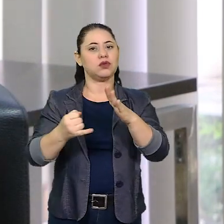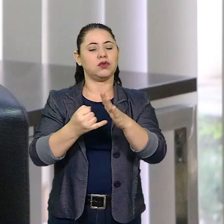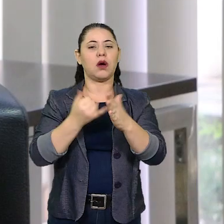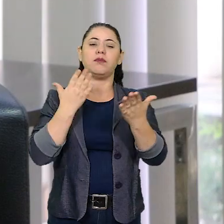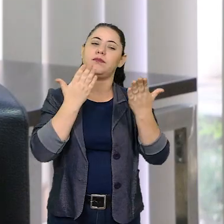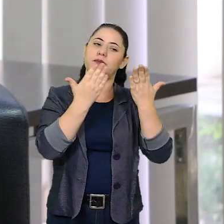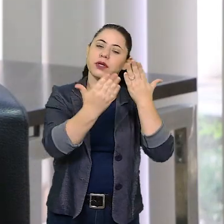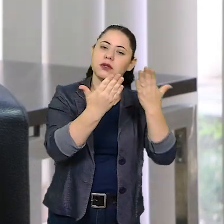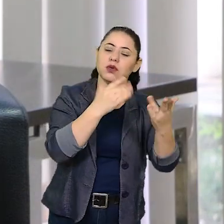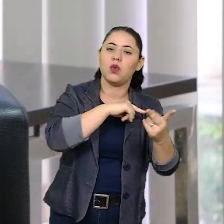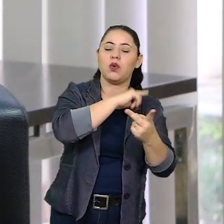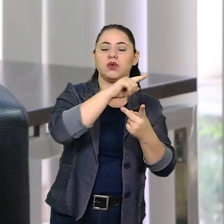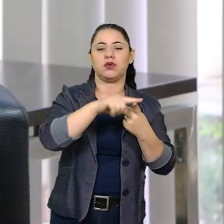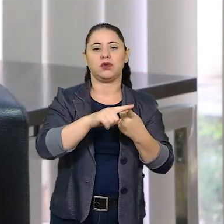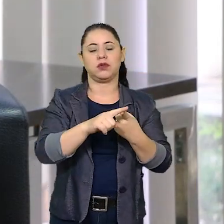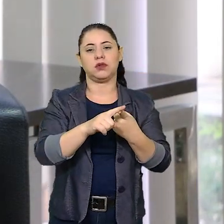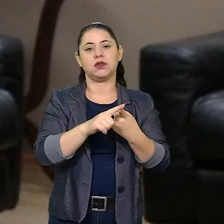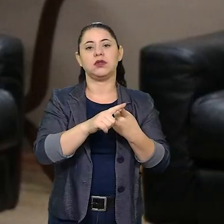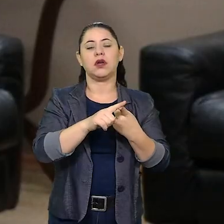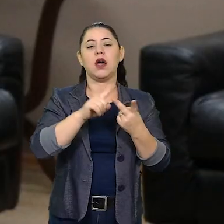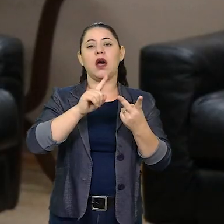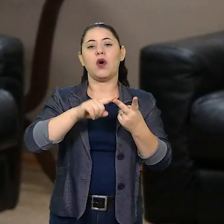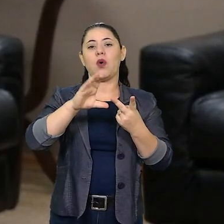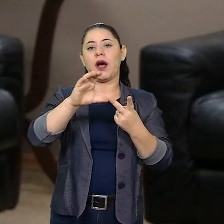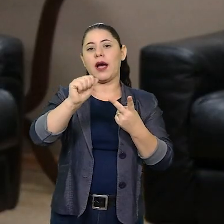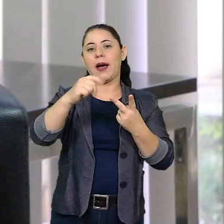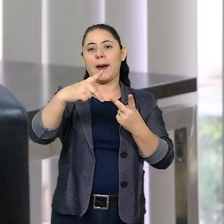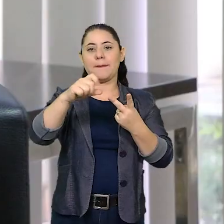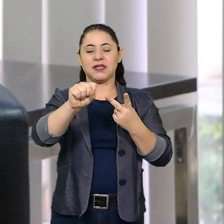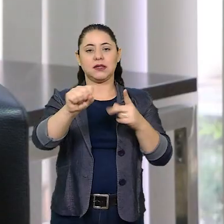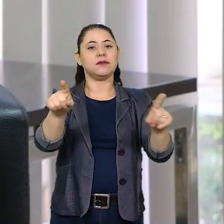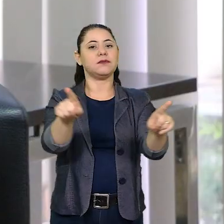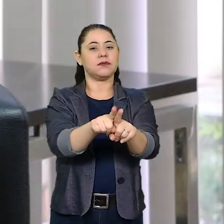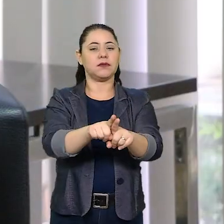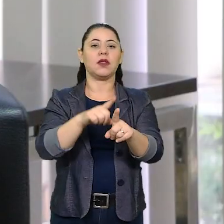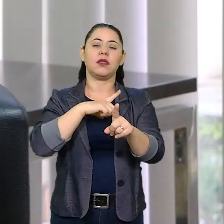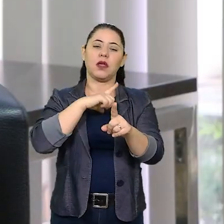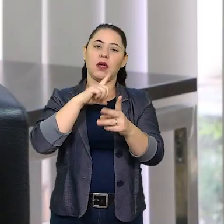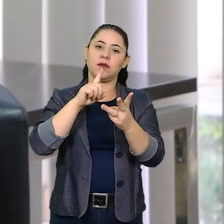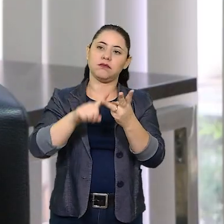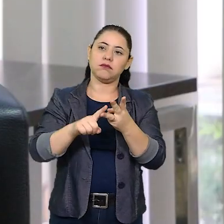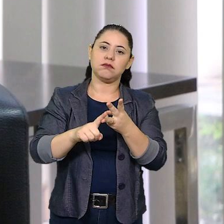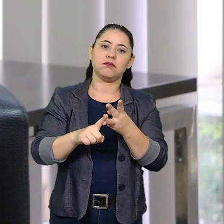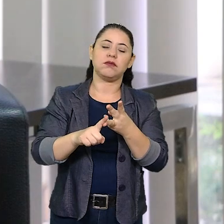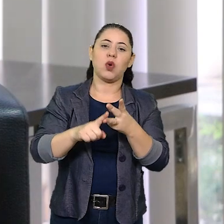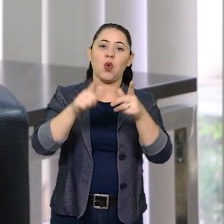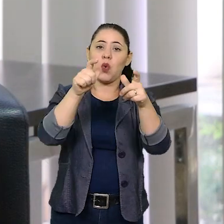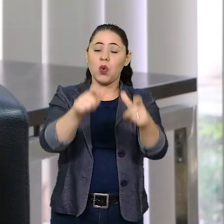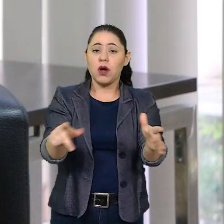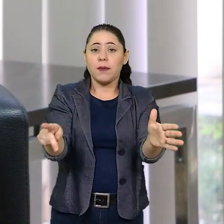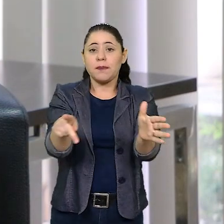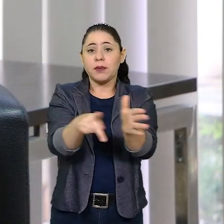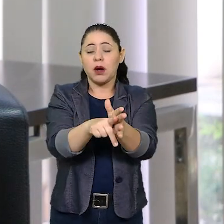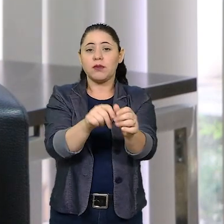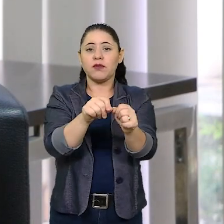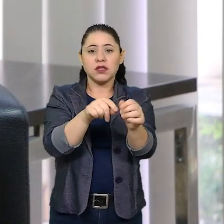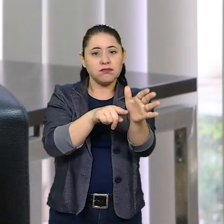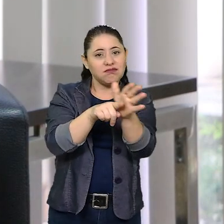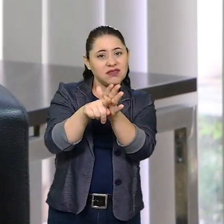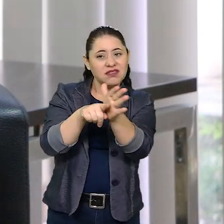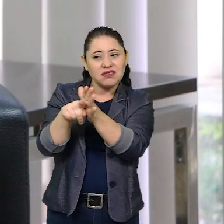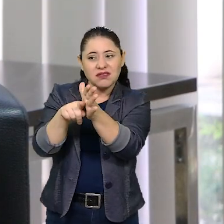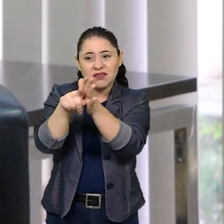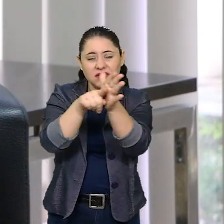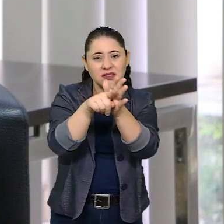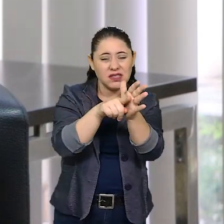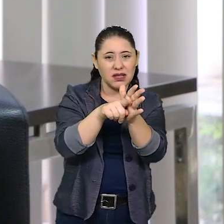na área de psicologia, né, os CAPs. Nós teríamos também um local para fazer exames